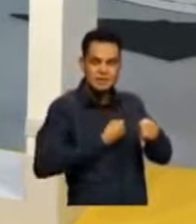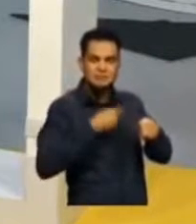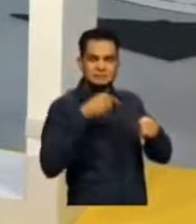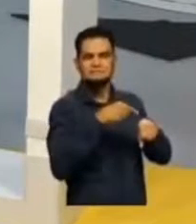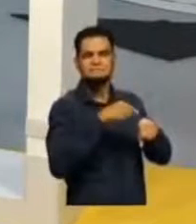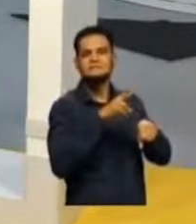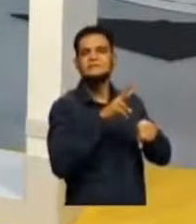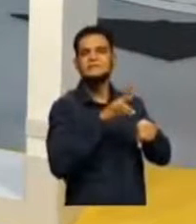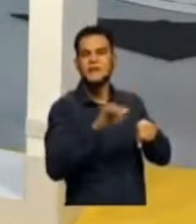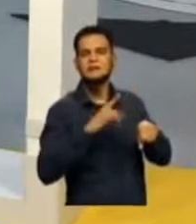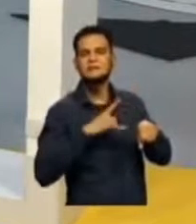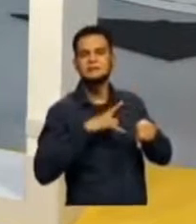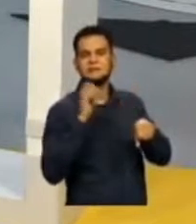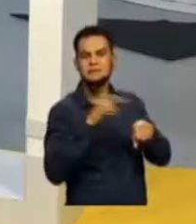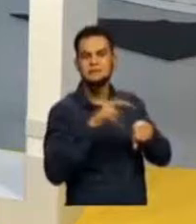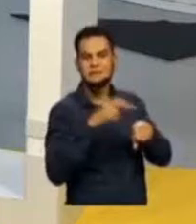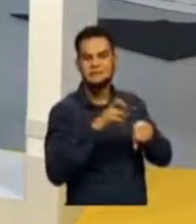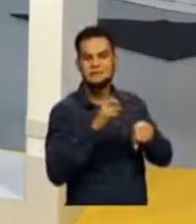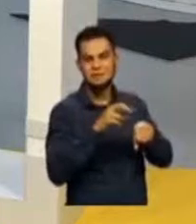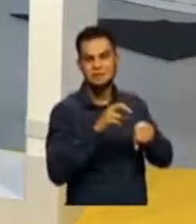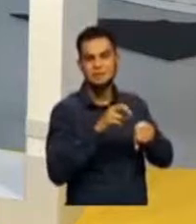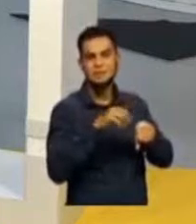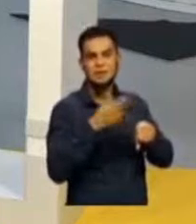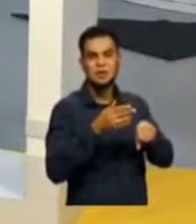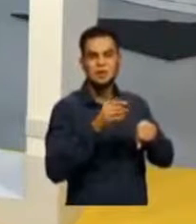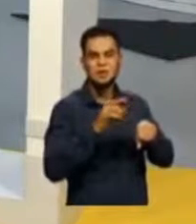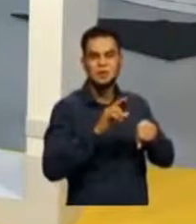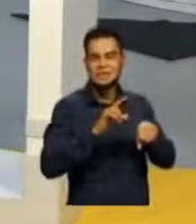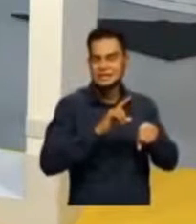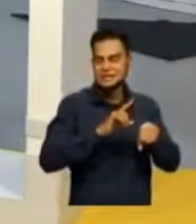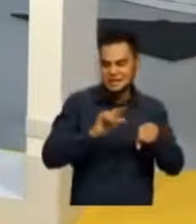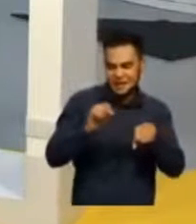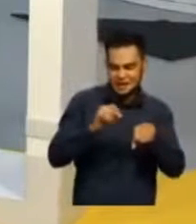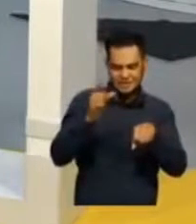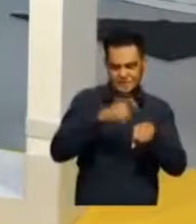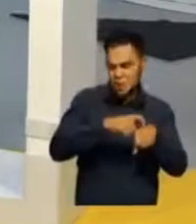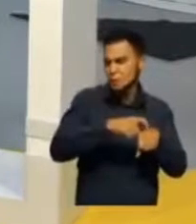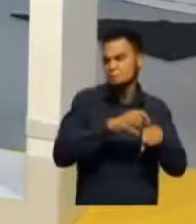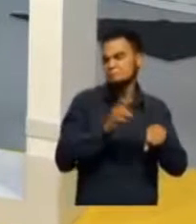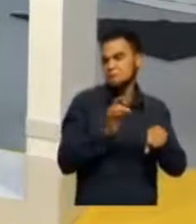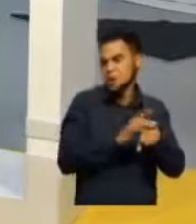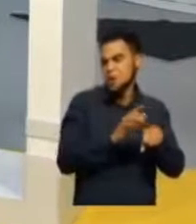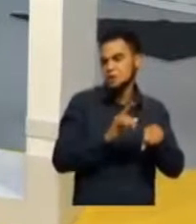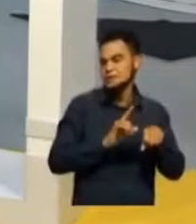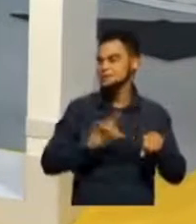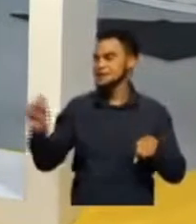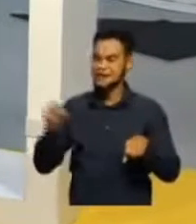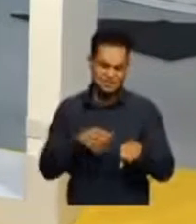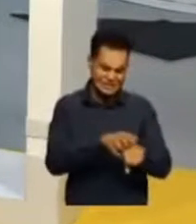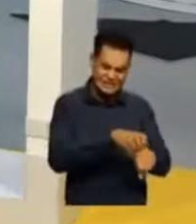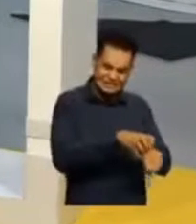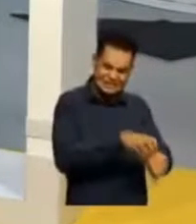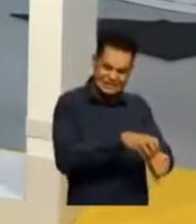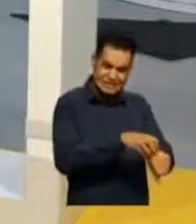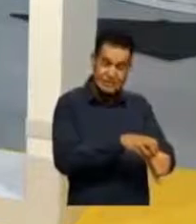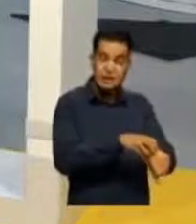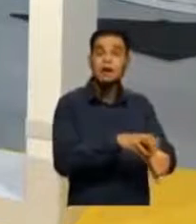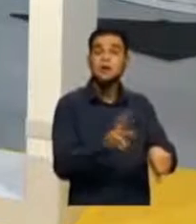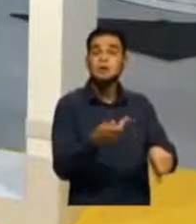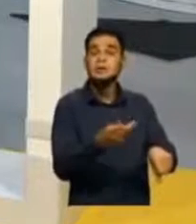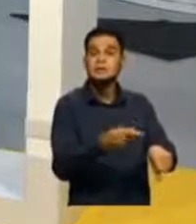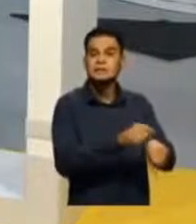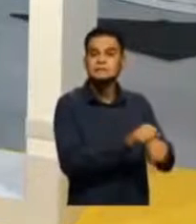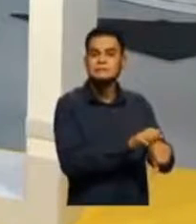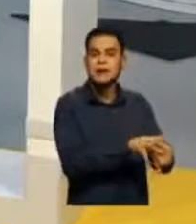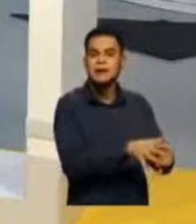Ao momento então que ele sai, que a gente tem a famosa mania de coçar, esse movimento então que vai espalhar e que a gente vai ser